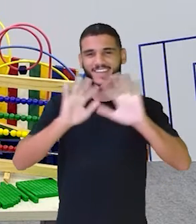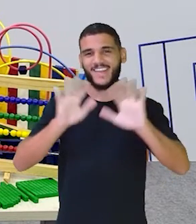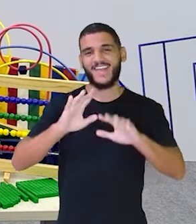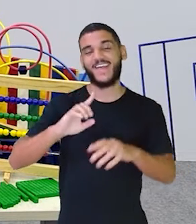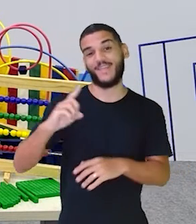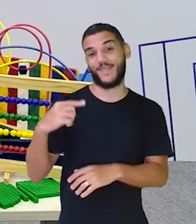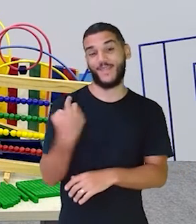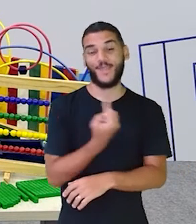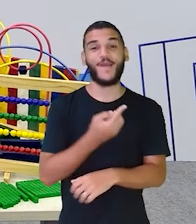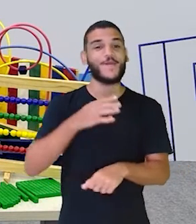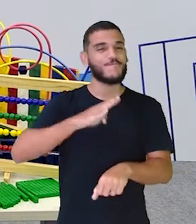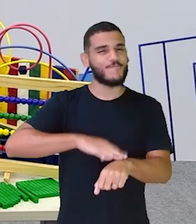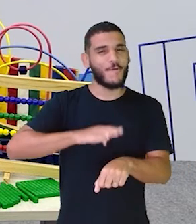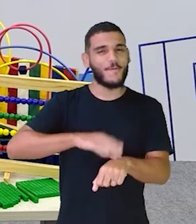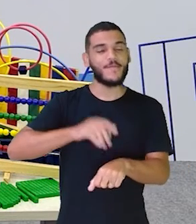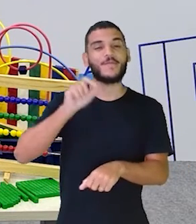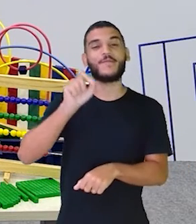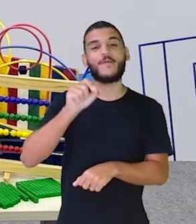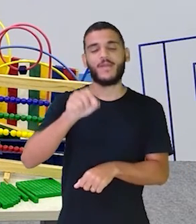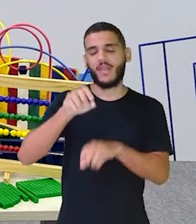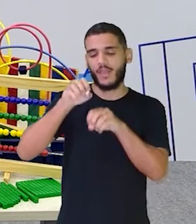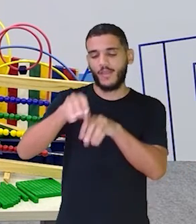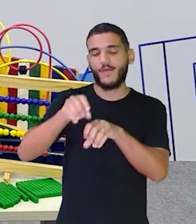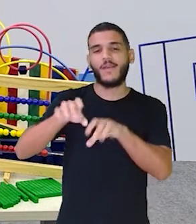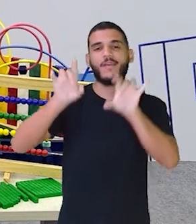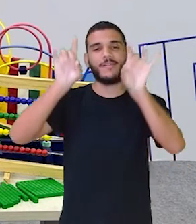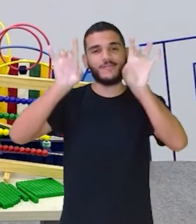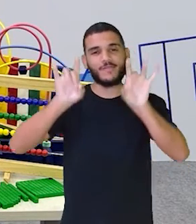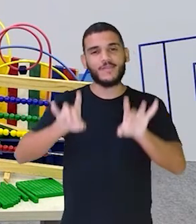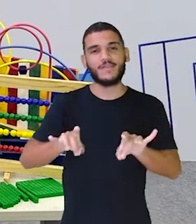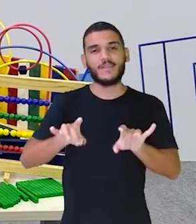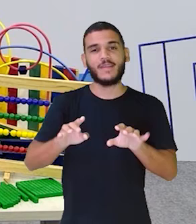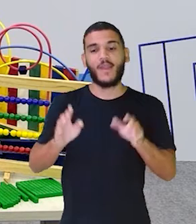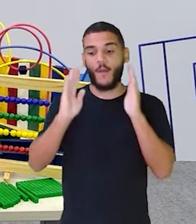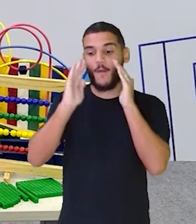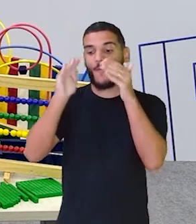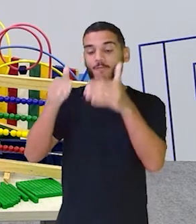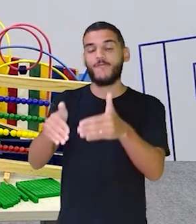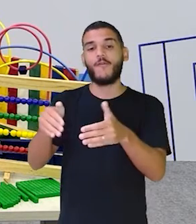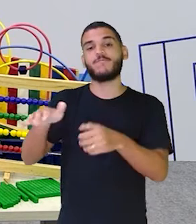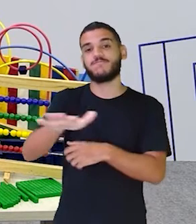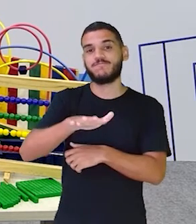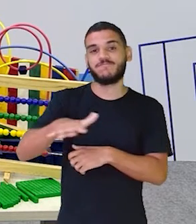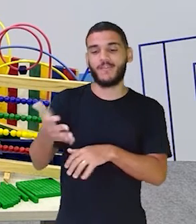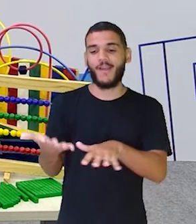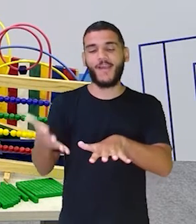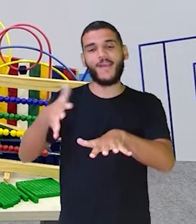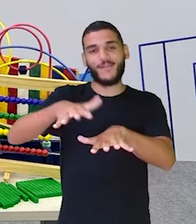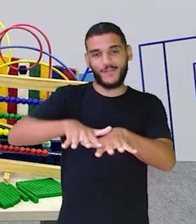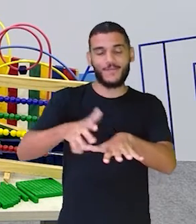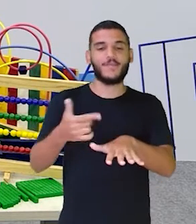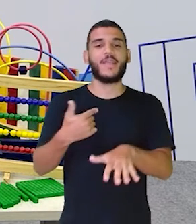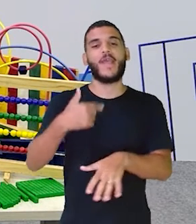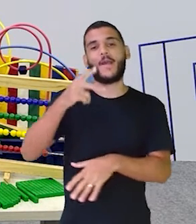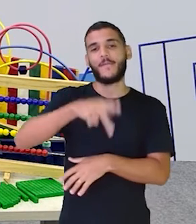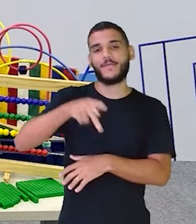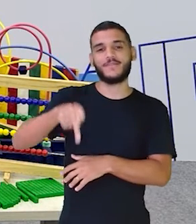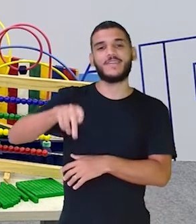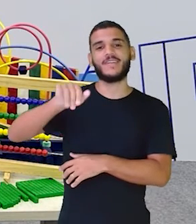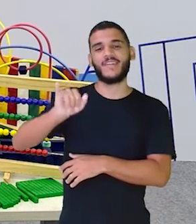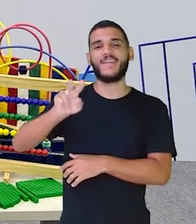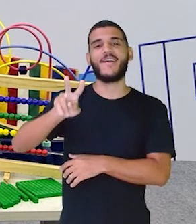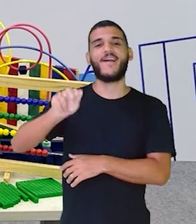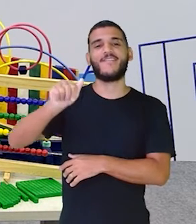estamos no nosso momento da educação especial, na perspectiva da educação inclusiva. Eu sou a professora Ivânia França